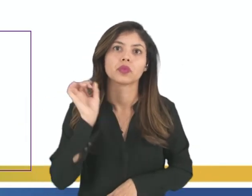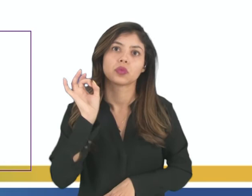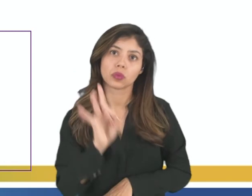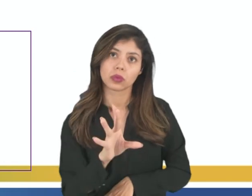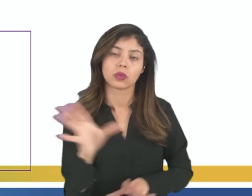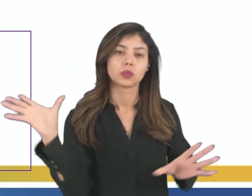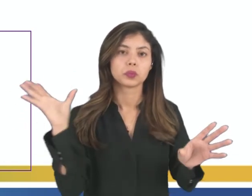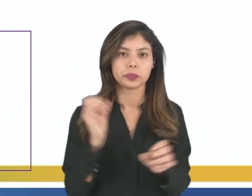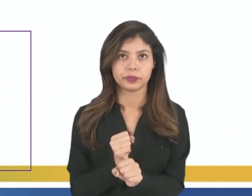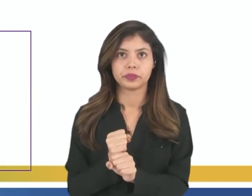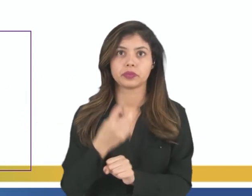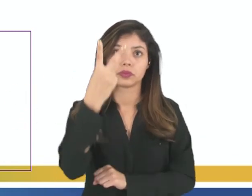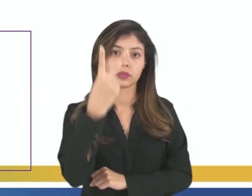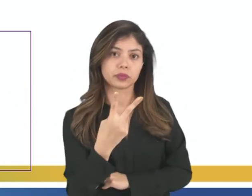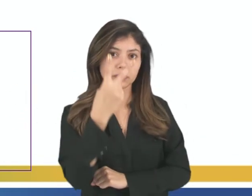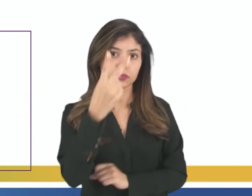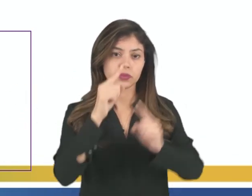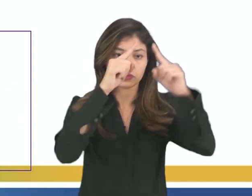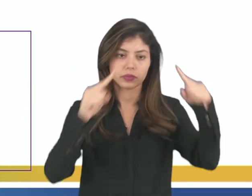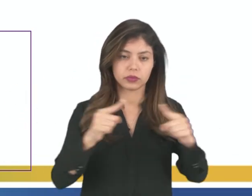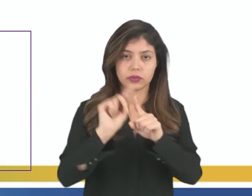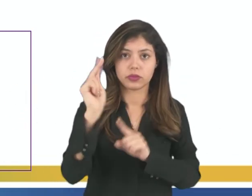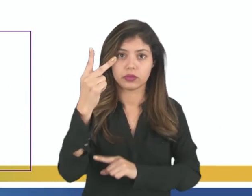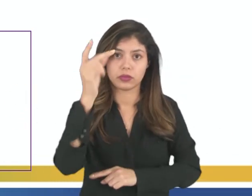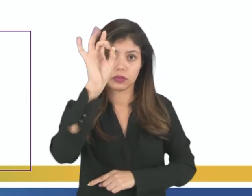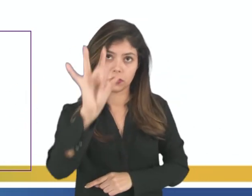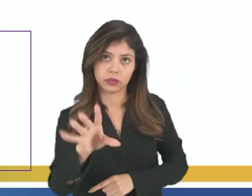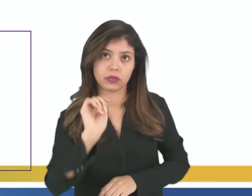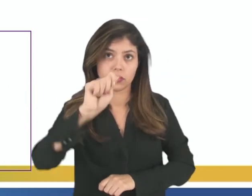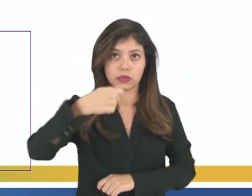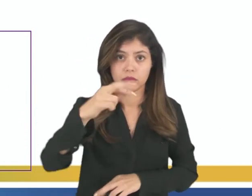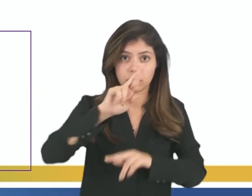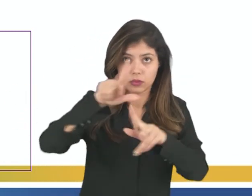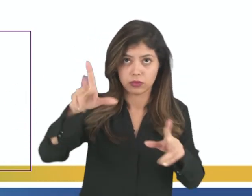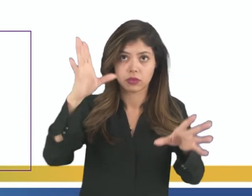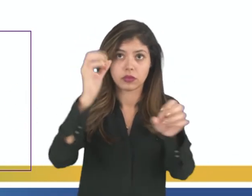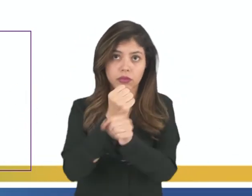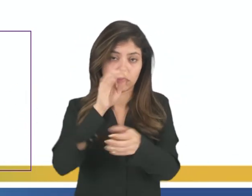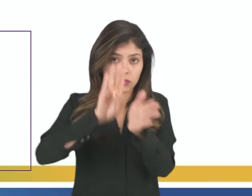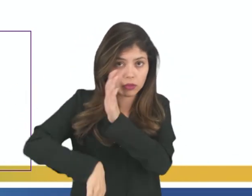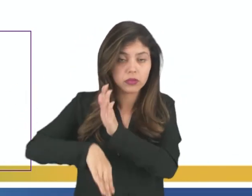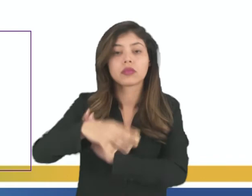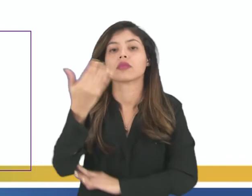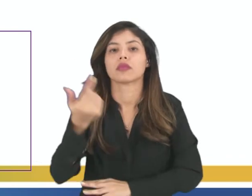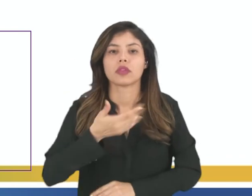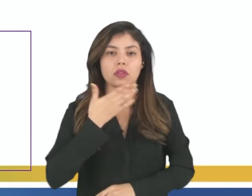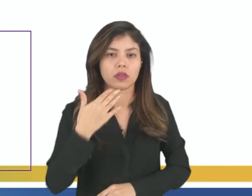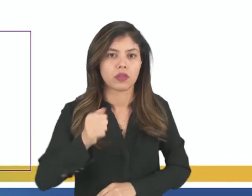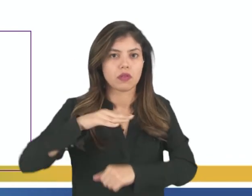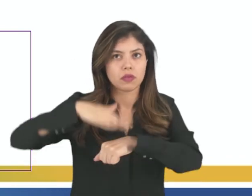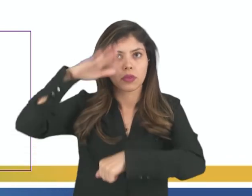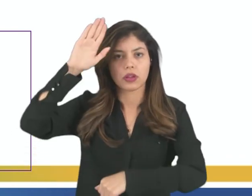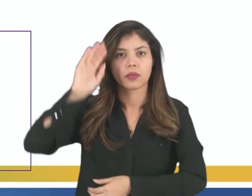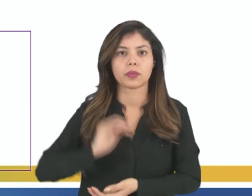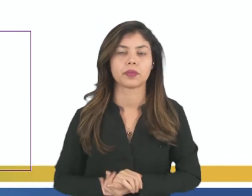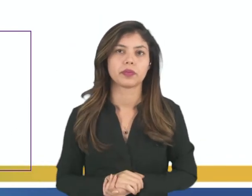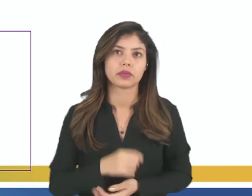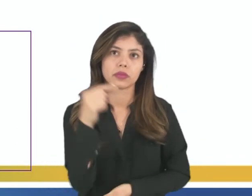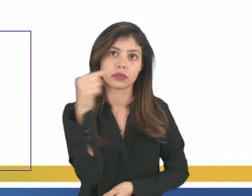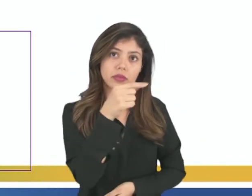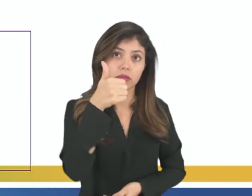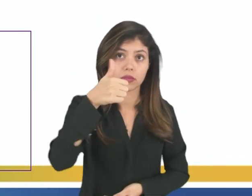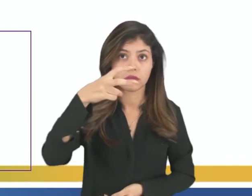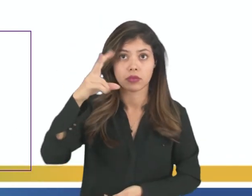basta que somamos os ΔH da reação. Sinais diferentes, subtrai e conserva o sinal do maior.